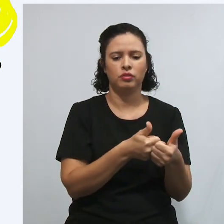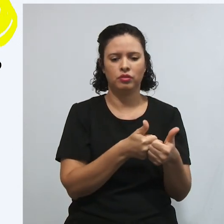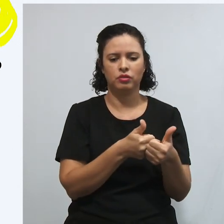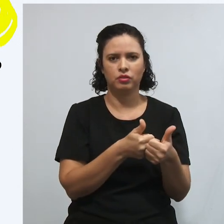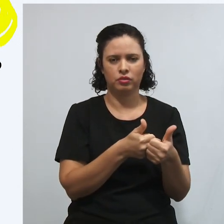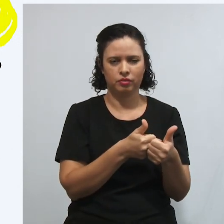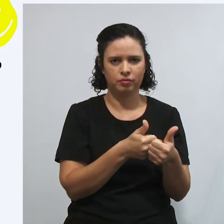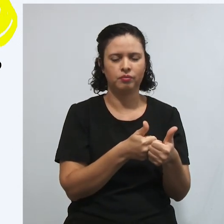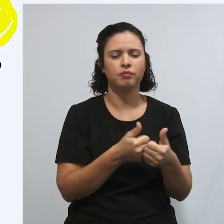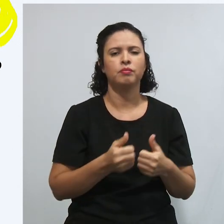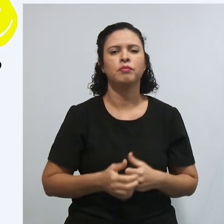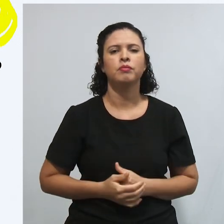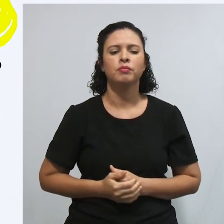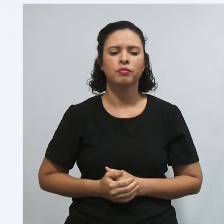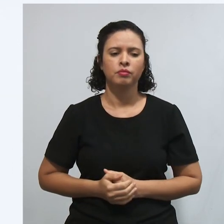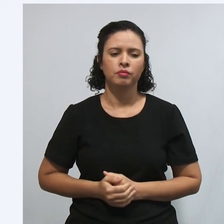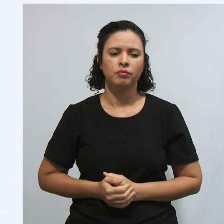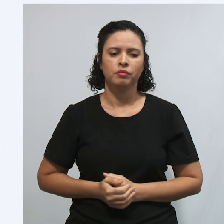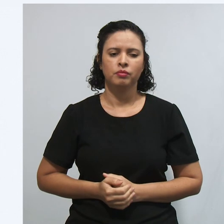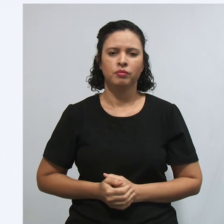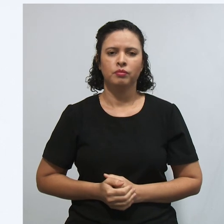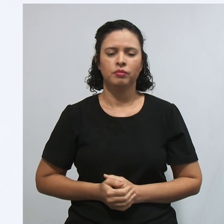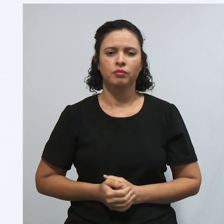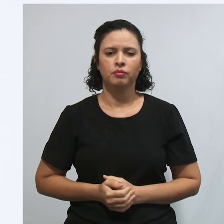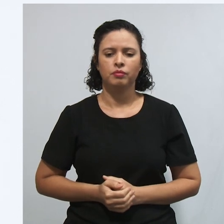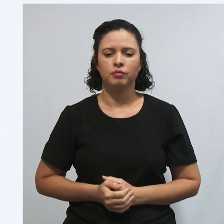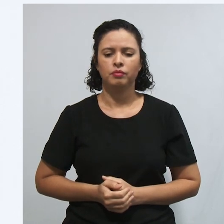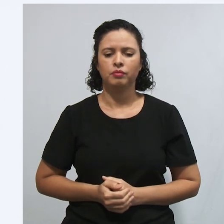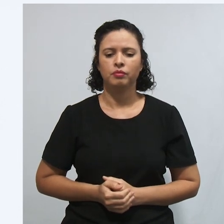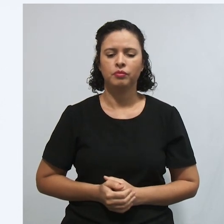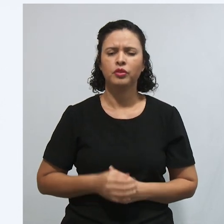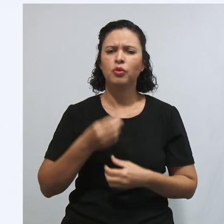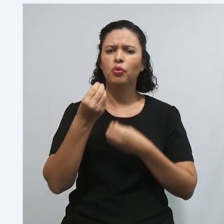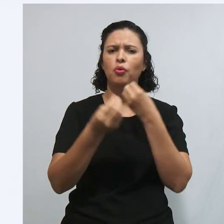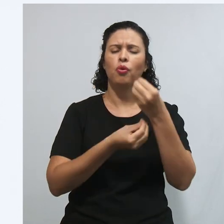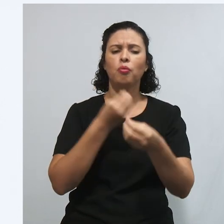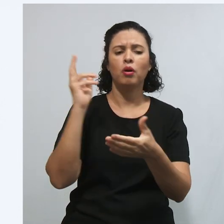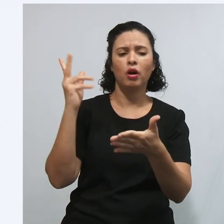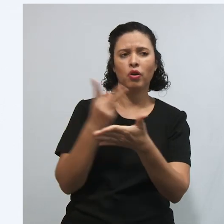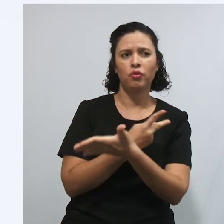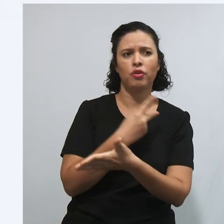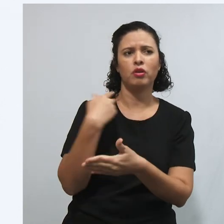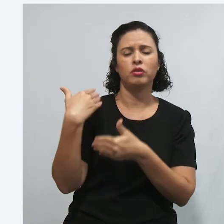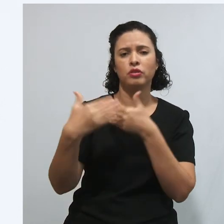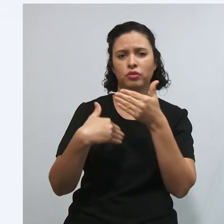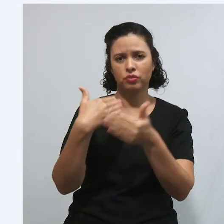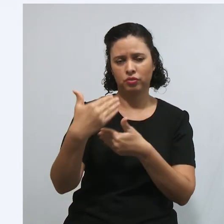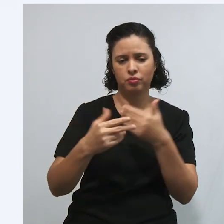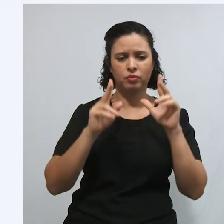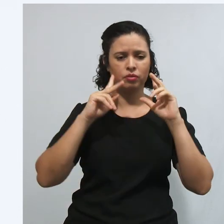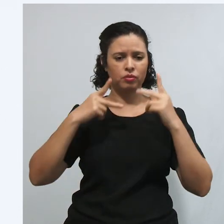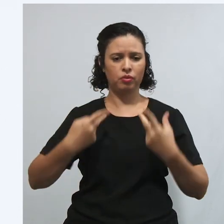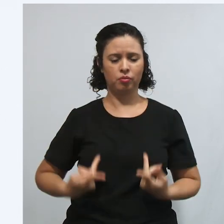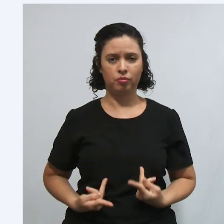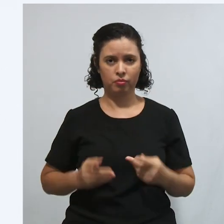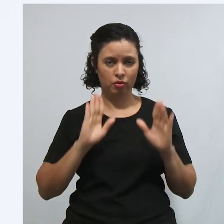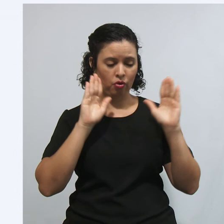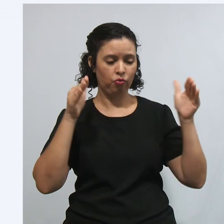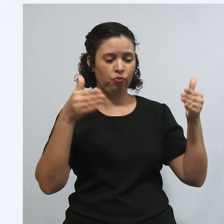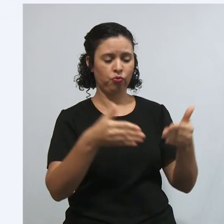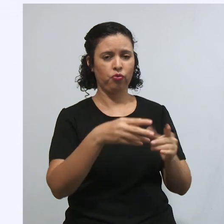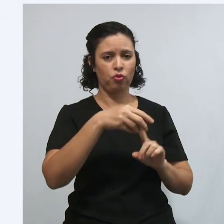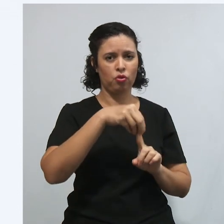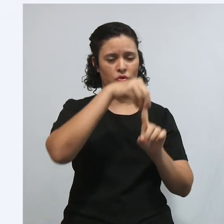o desenvolvimento, tá certo? Bem, e como ocorre o desenvolvimento humano na perspectiva da